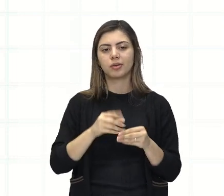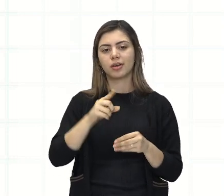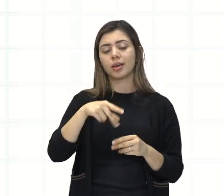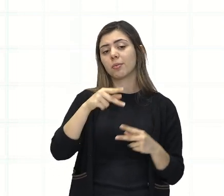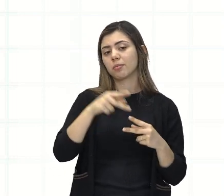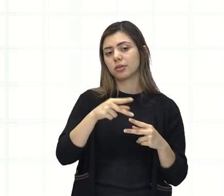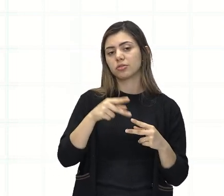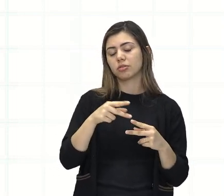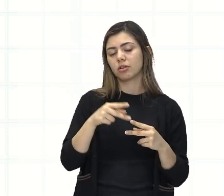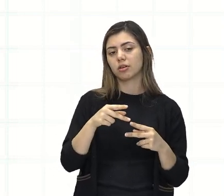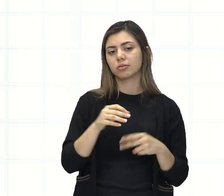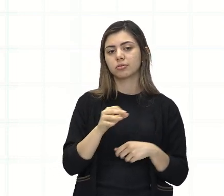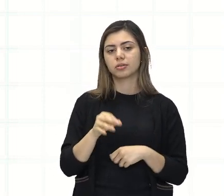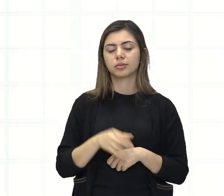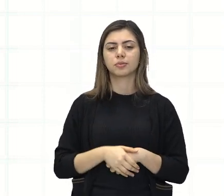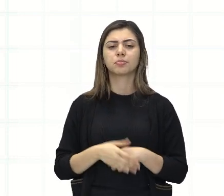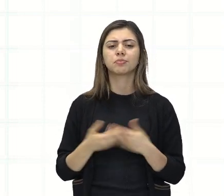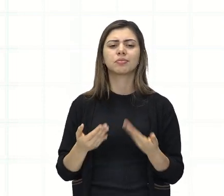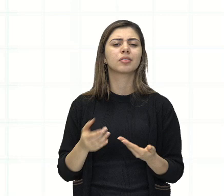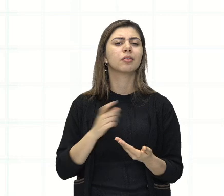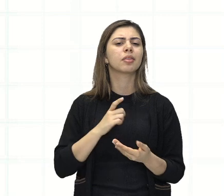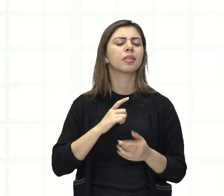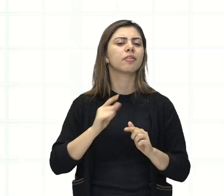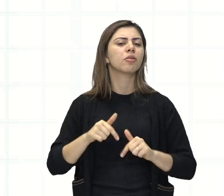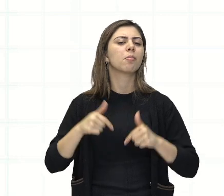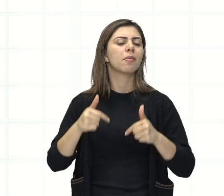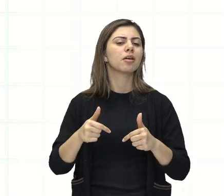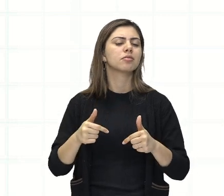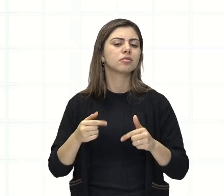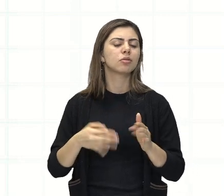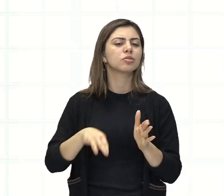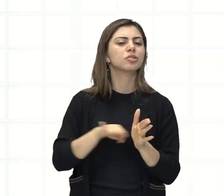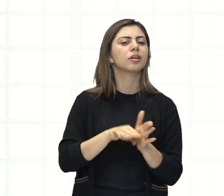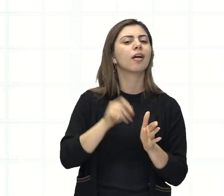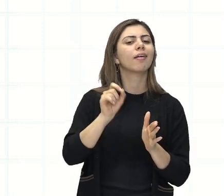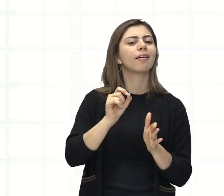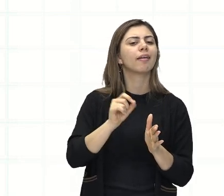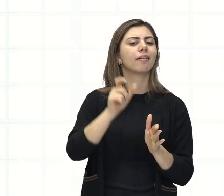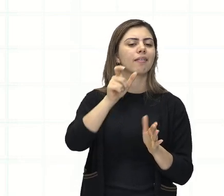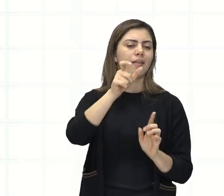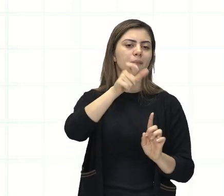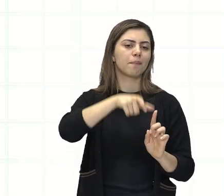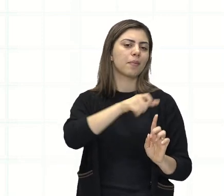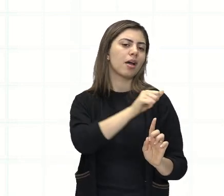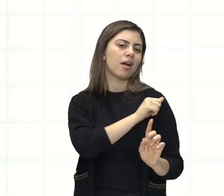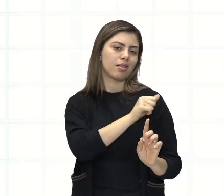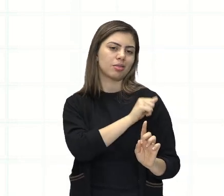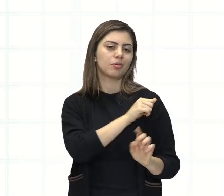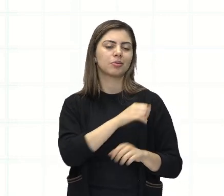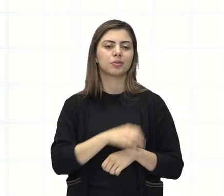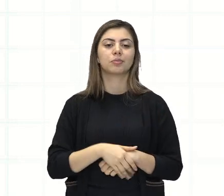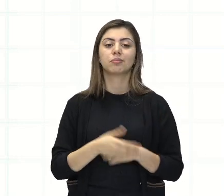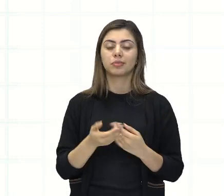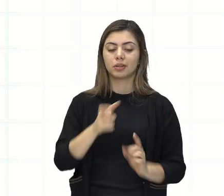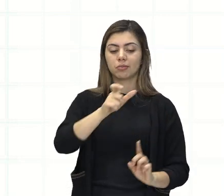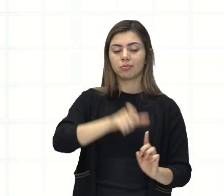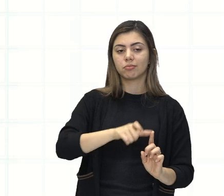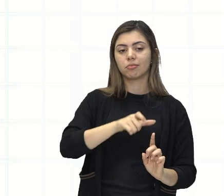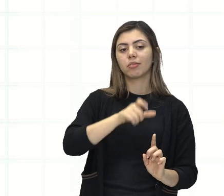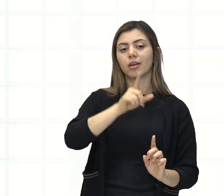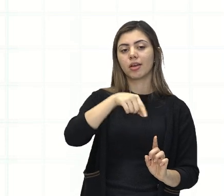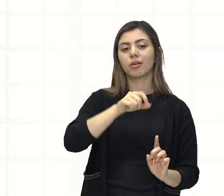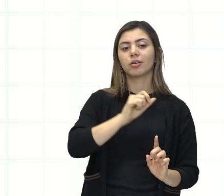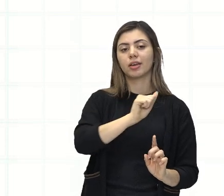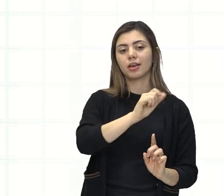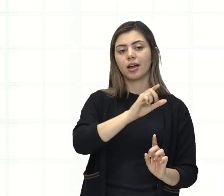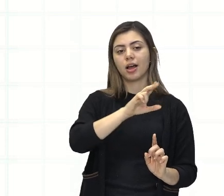predicado. Quem é que está fazendo a ação de chegar? Não é o aluno? Então, esse ser é o sujeito. E só tem ele,